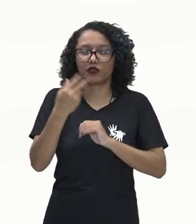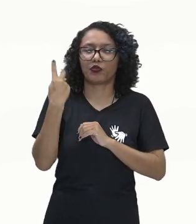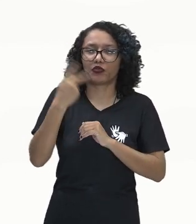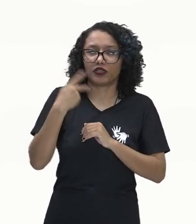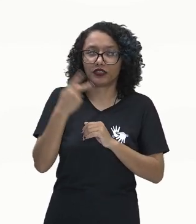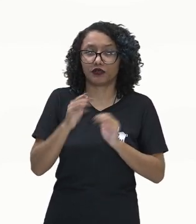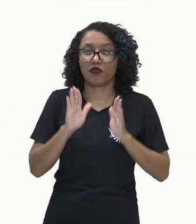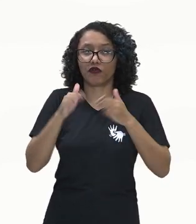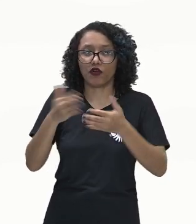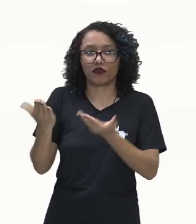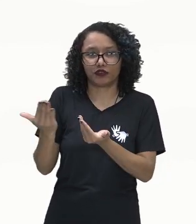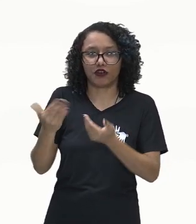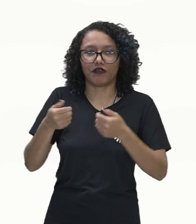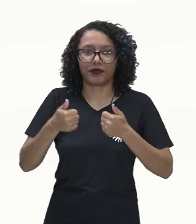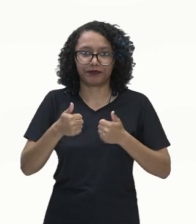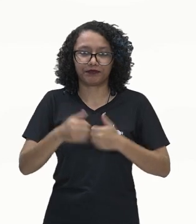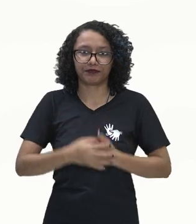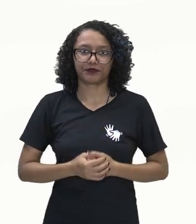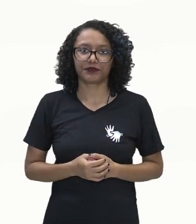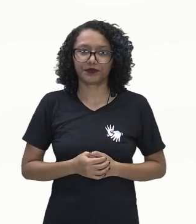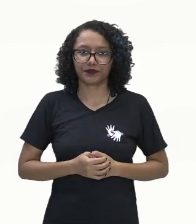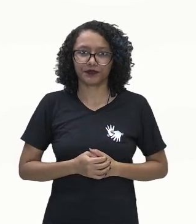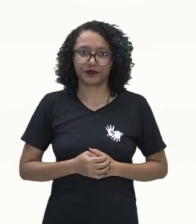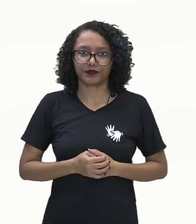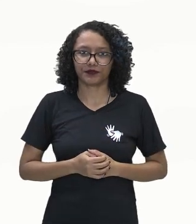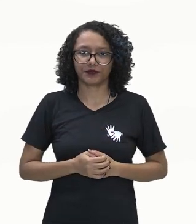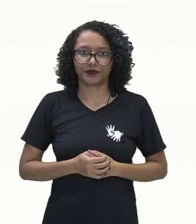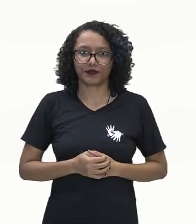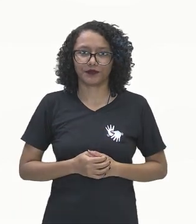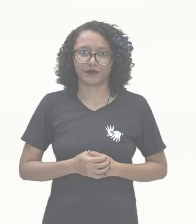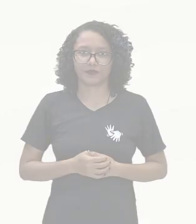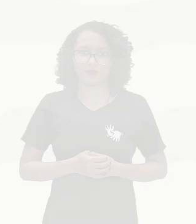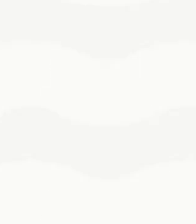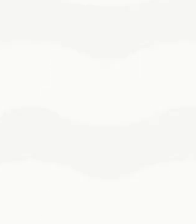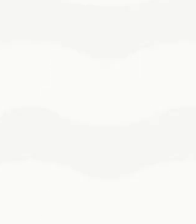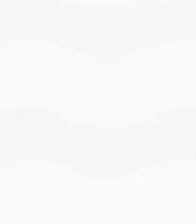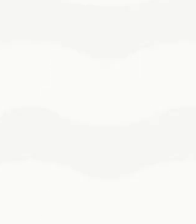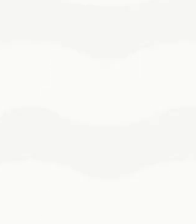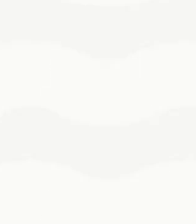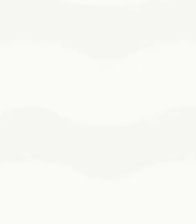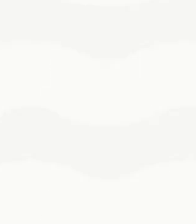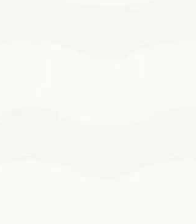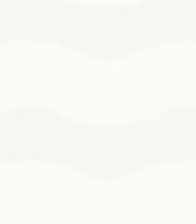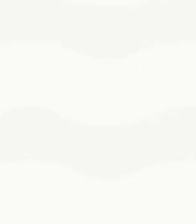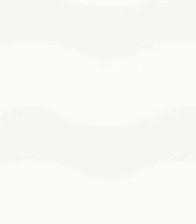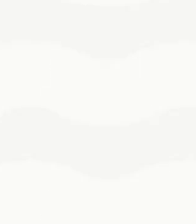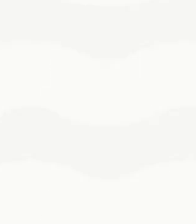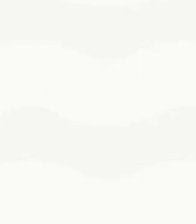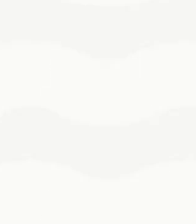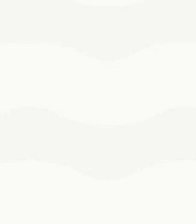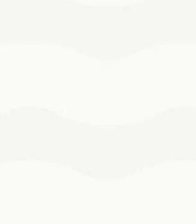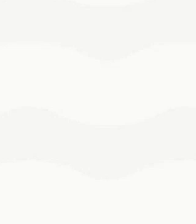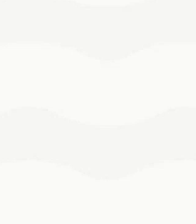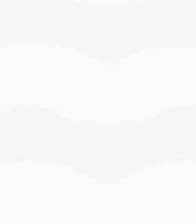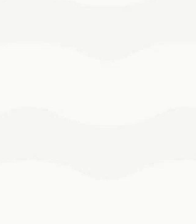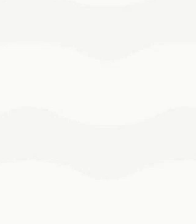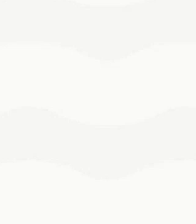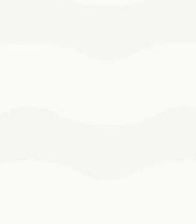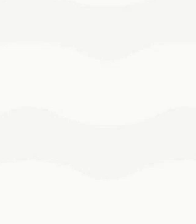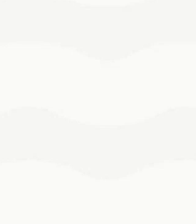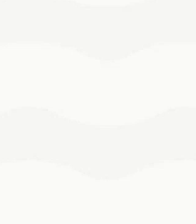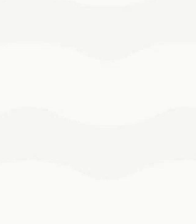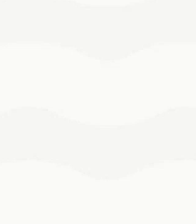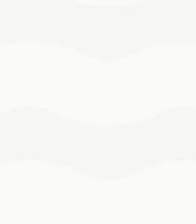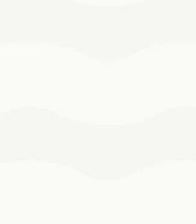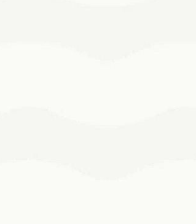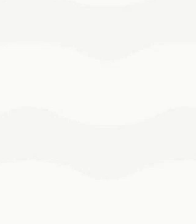aqui do nosso país e posteriormente a gente vai ver quais são também as principais políticas públicas que a gente tem no estado do